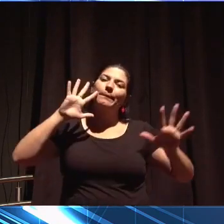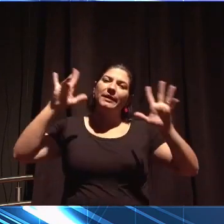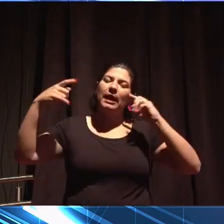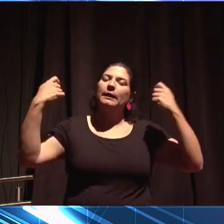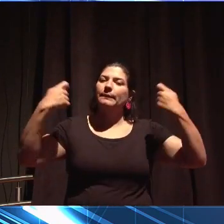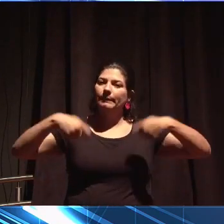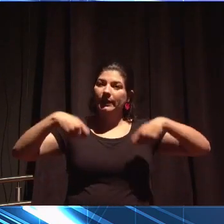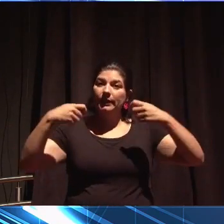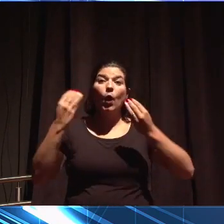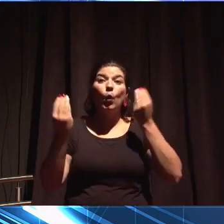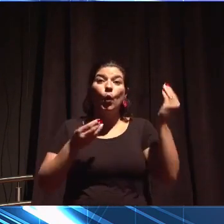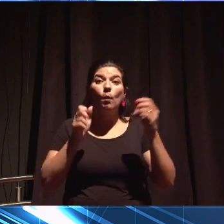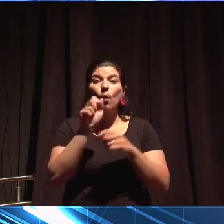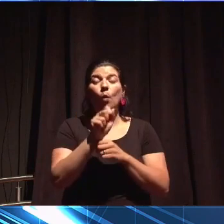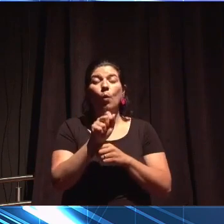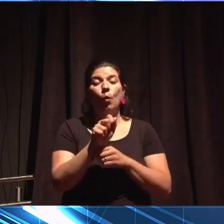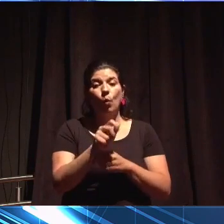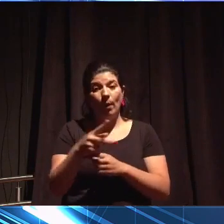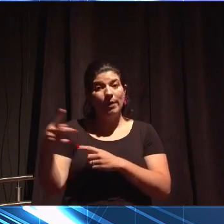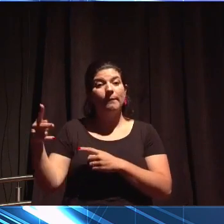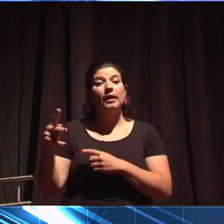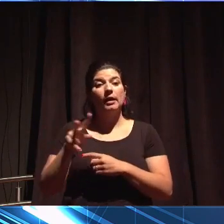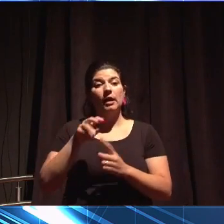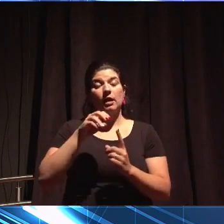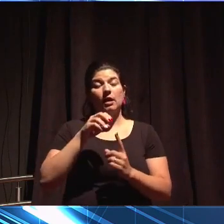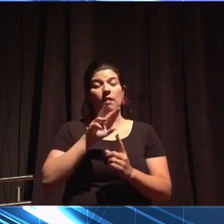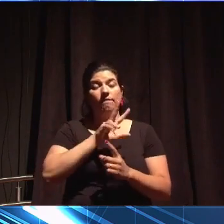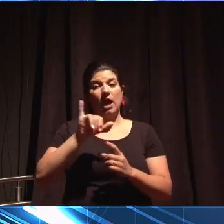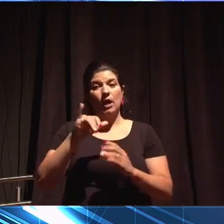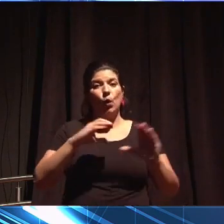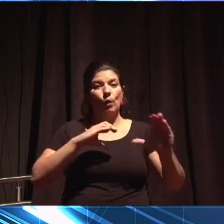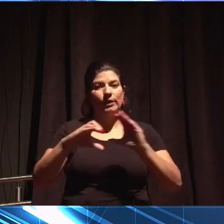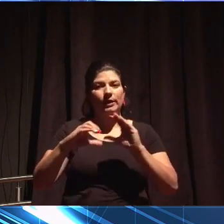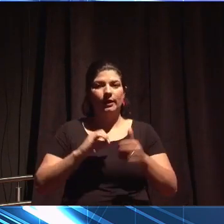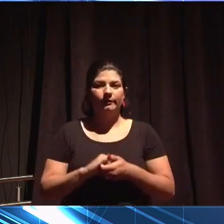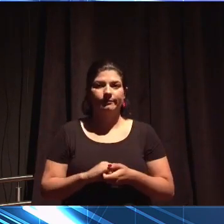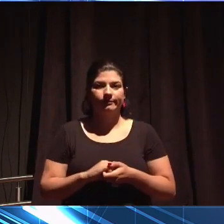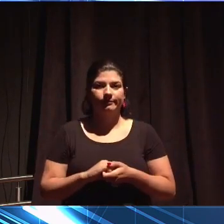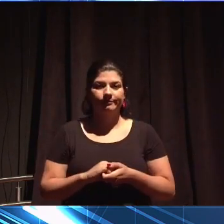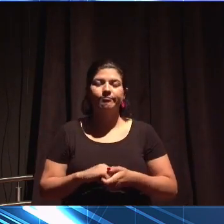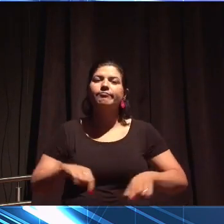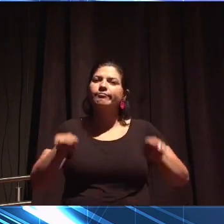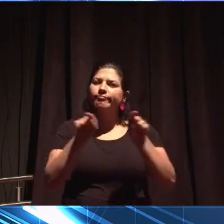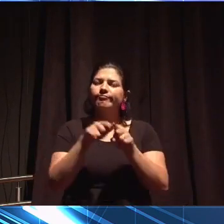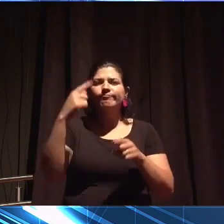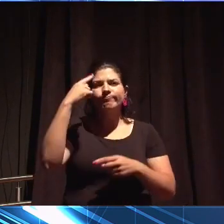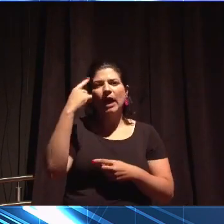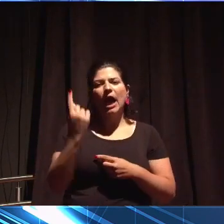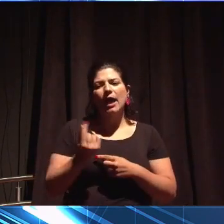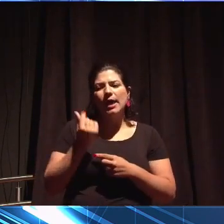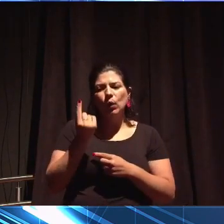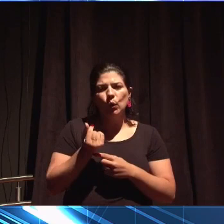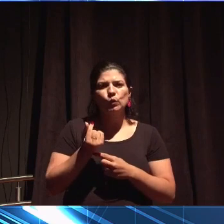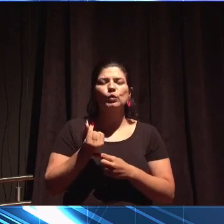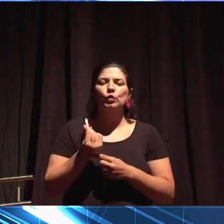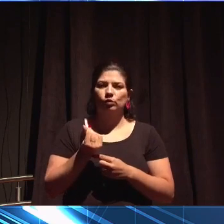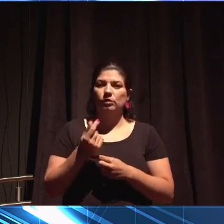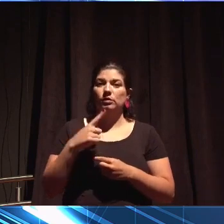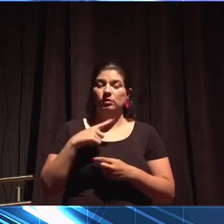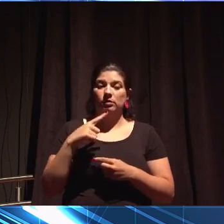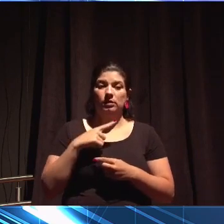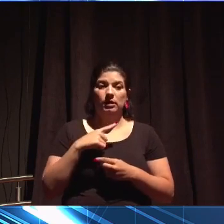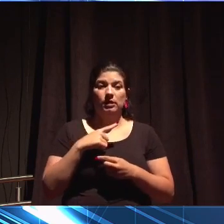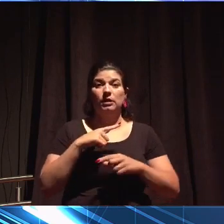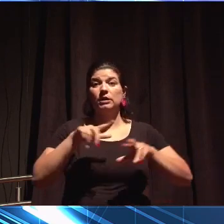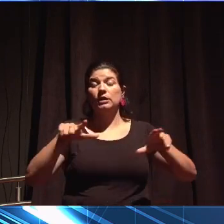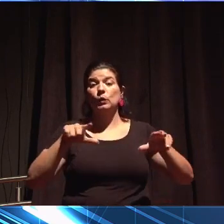como que as aplicações vão se comunicar. Uhum. E pensando em quantidade de recursos, cabe também que os provedores de cloud eles têm